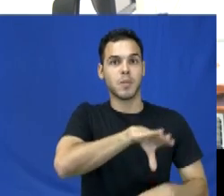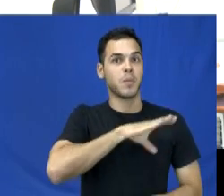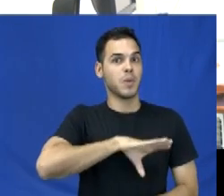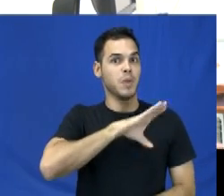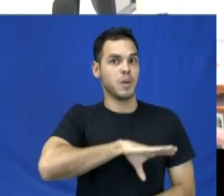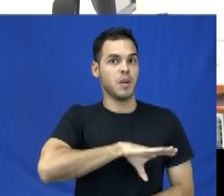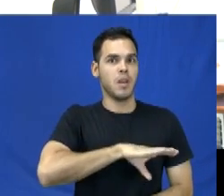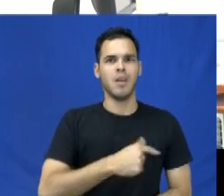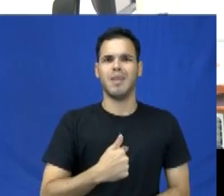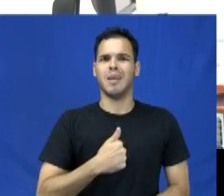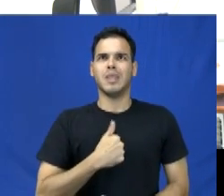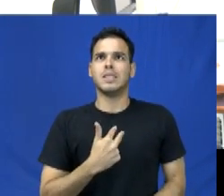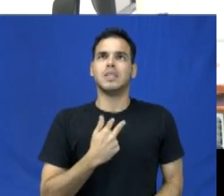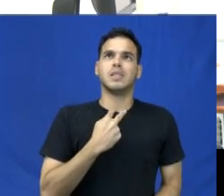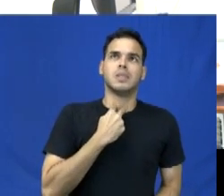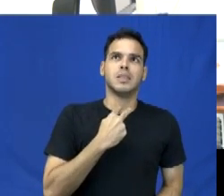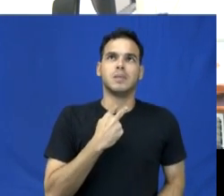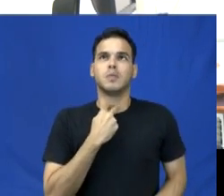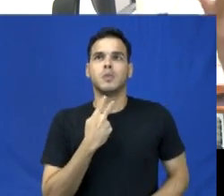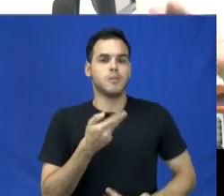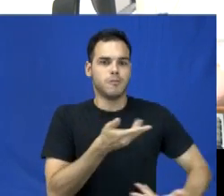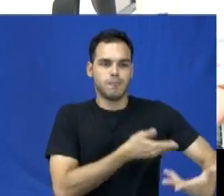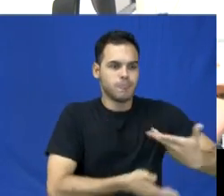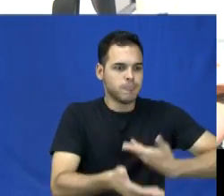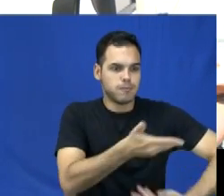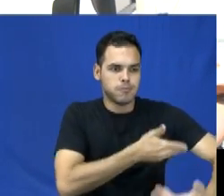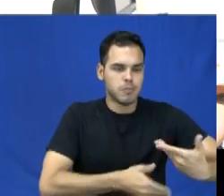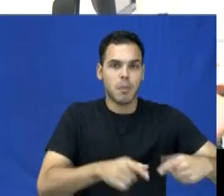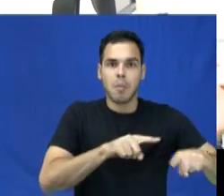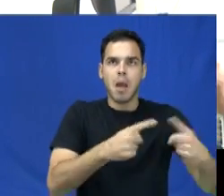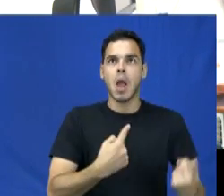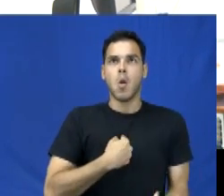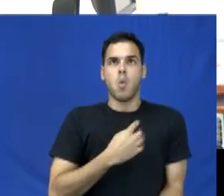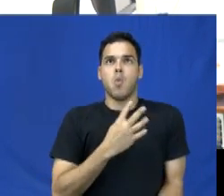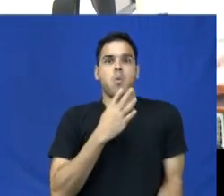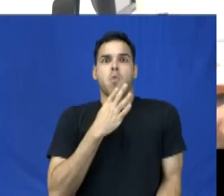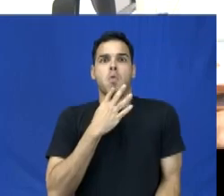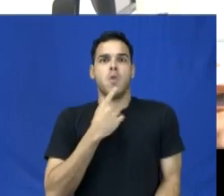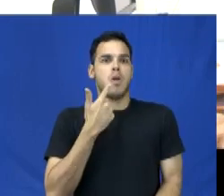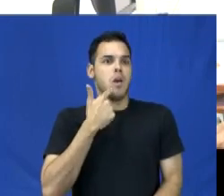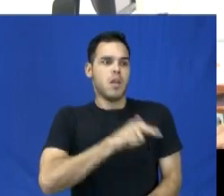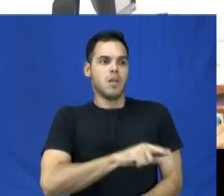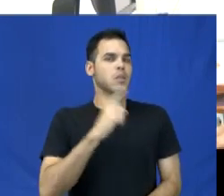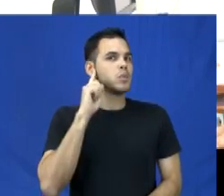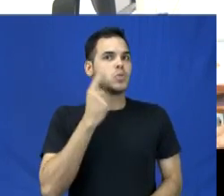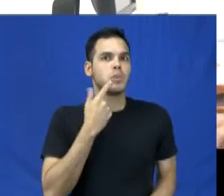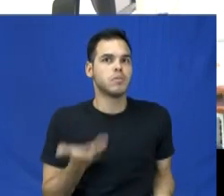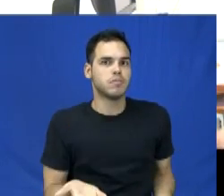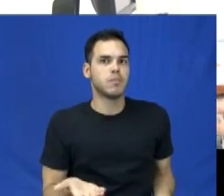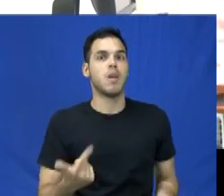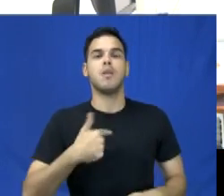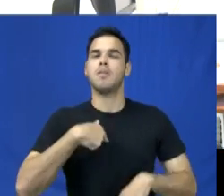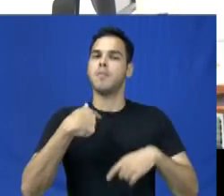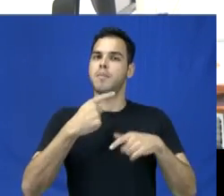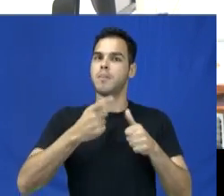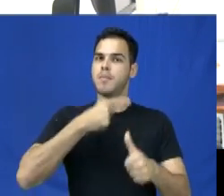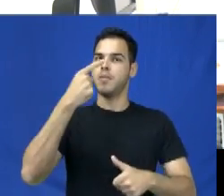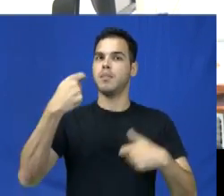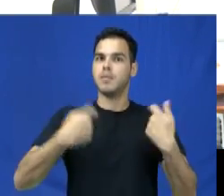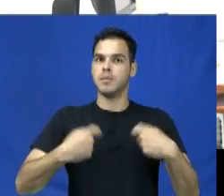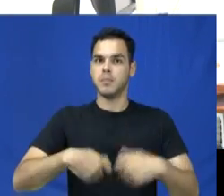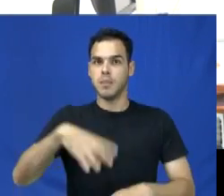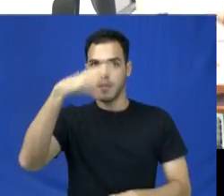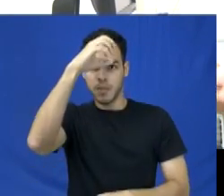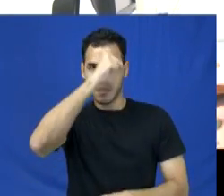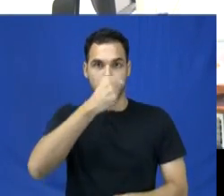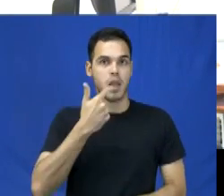portuguesa. Porque eu não posso mediar um conhecimento do qual eu não conheço a língua do meu aluno. Então, primeiro eu tenho que aprender a língua do meu